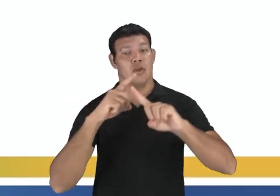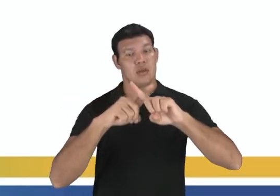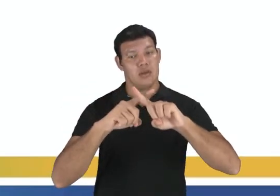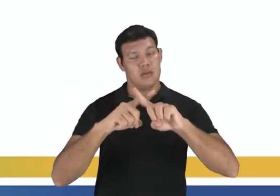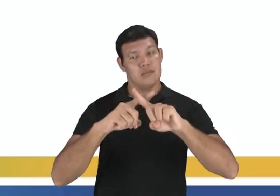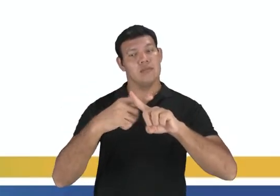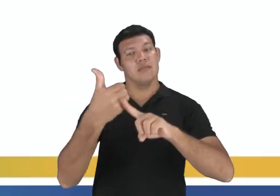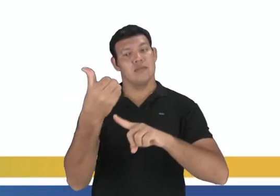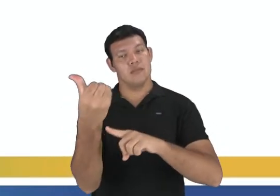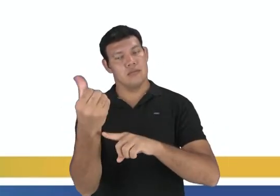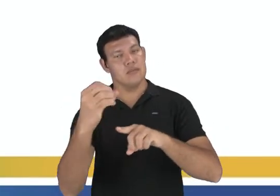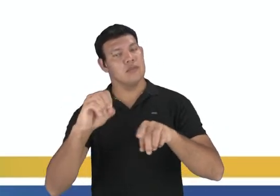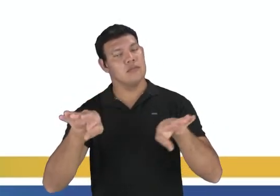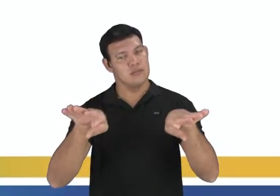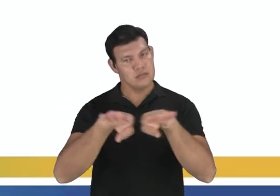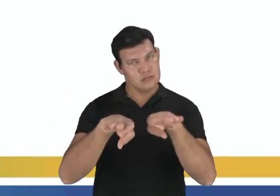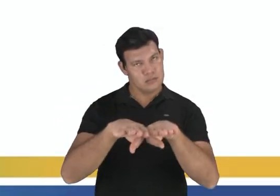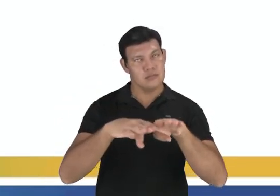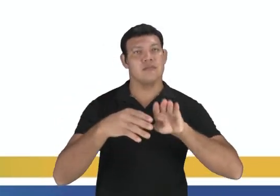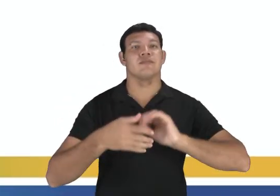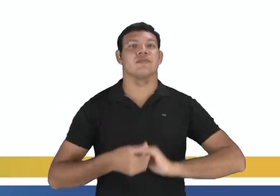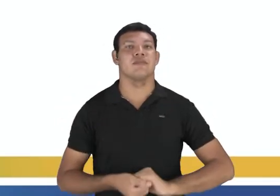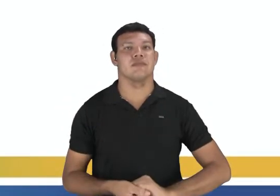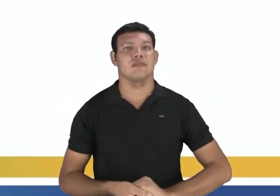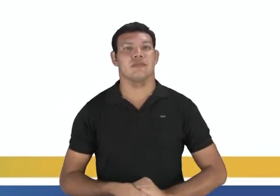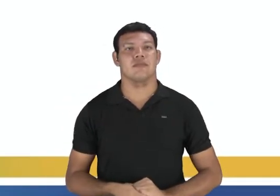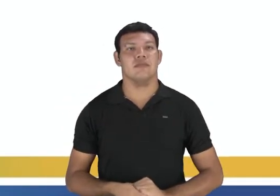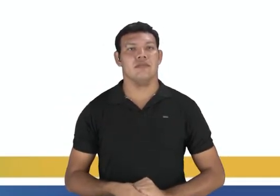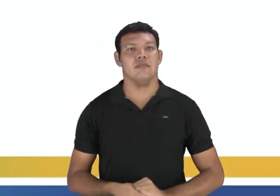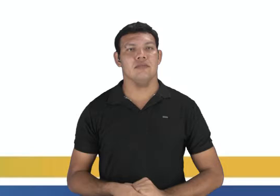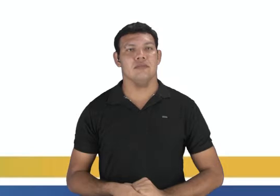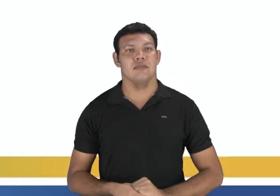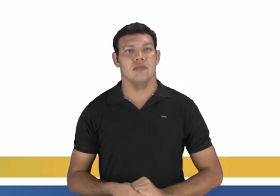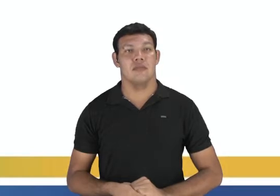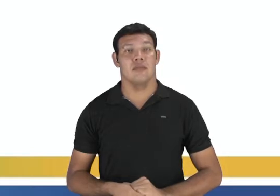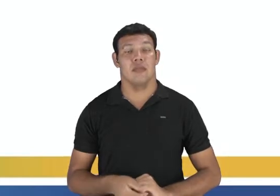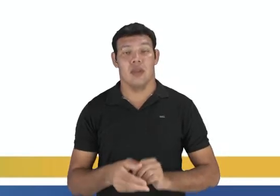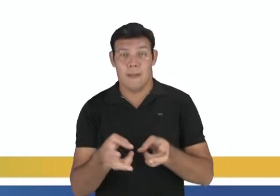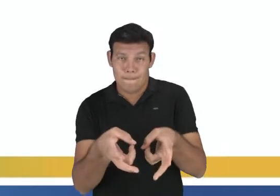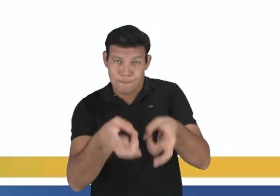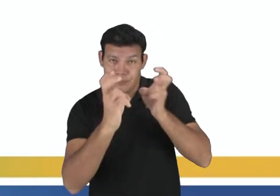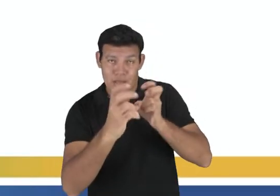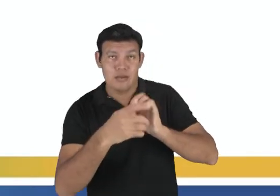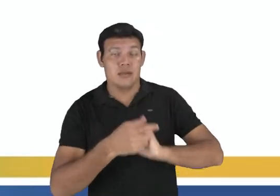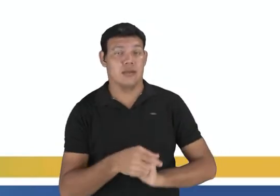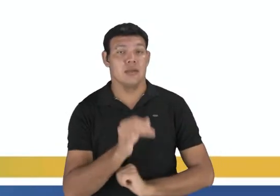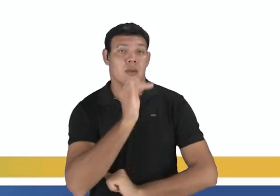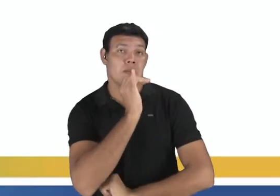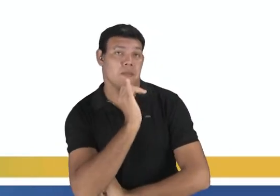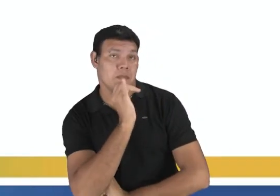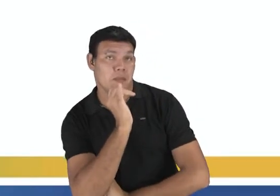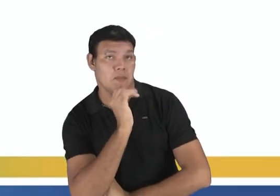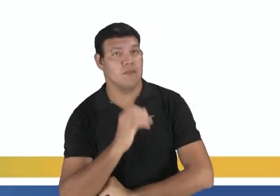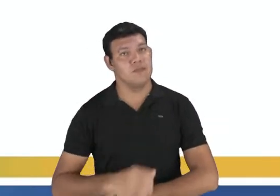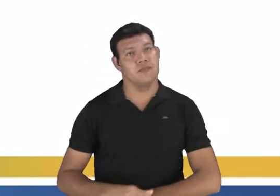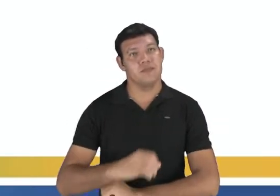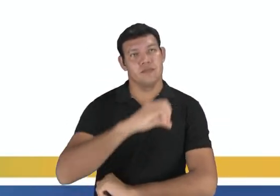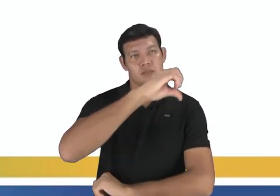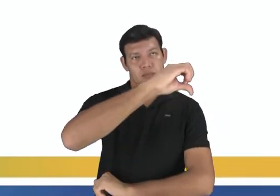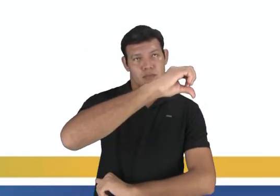basta multiplicar por 60 também. Então vocês vão perceber que, por exemplo, se eu